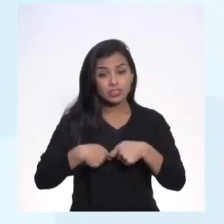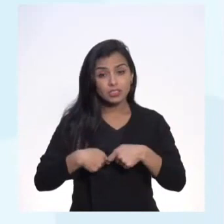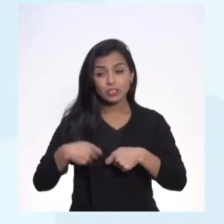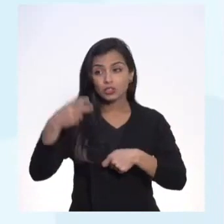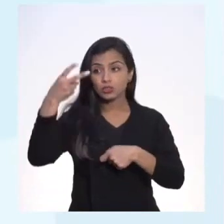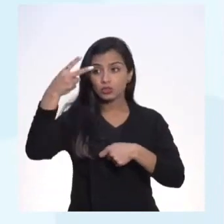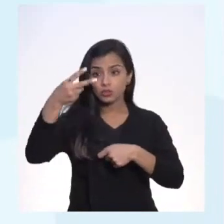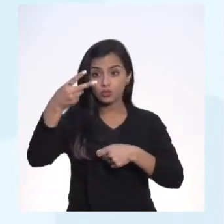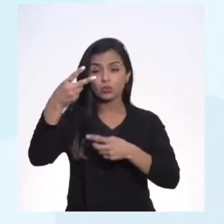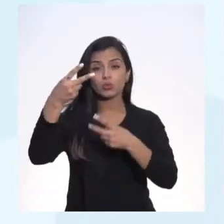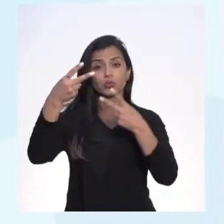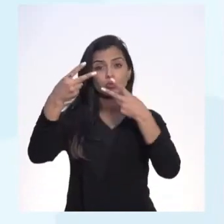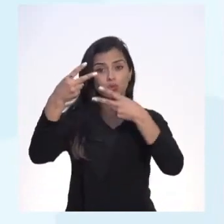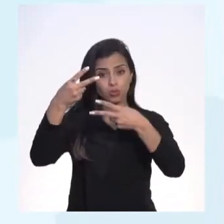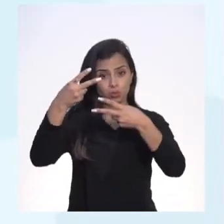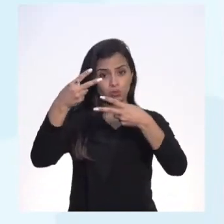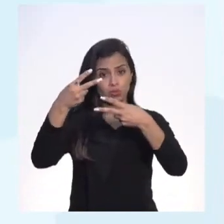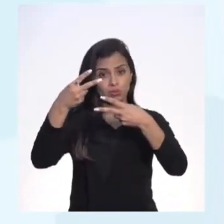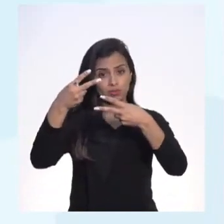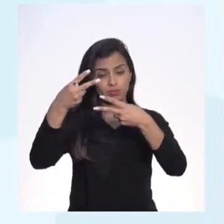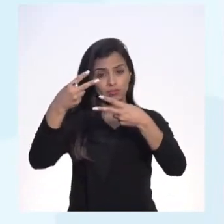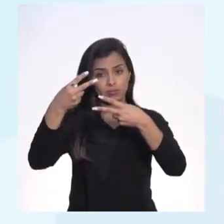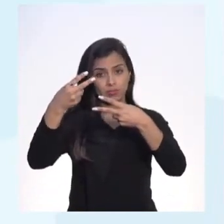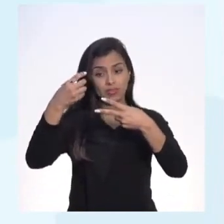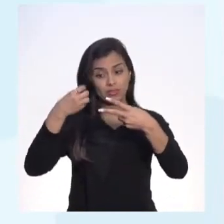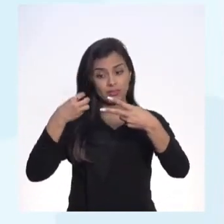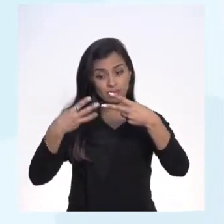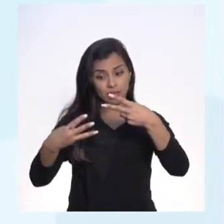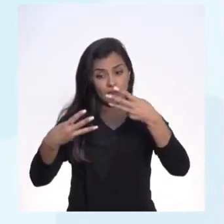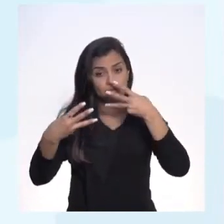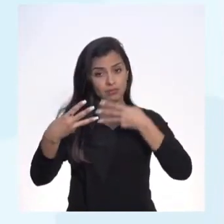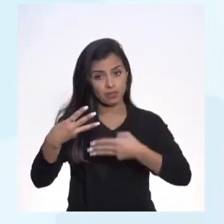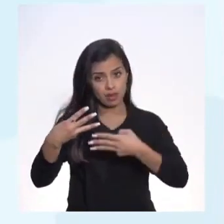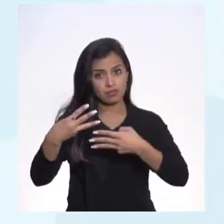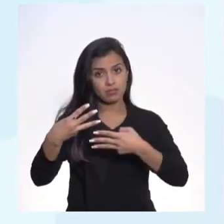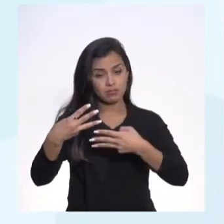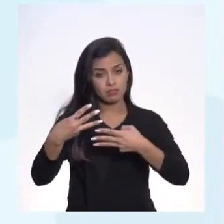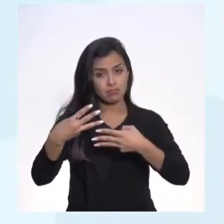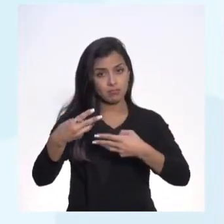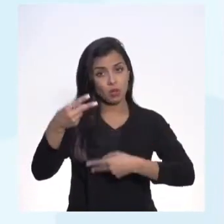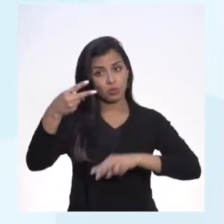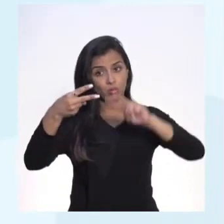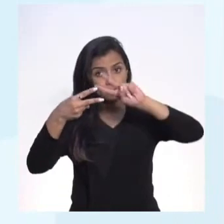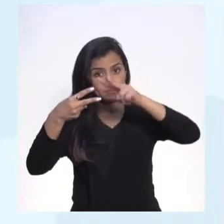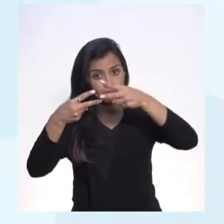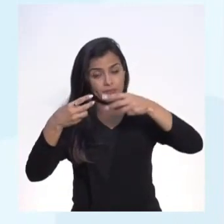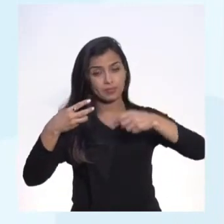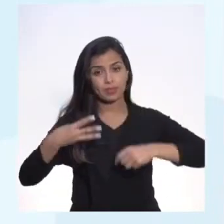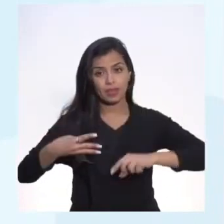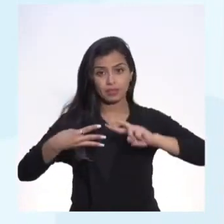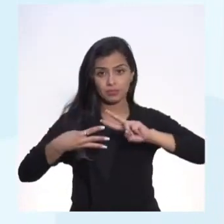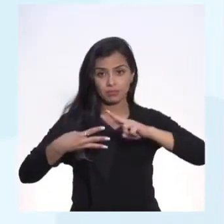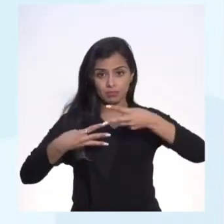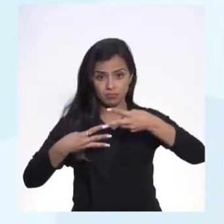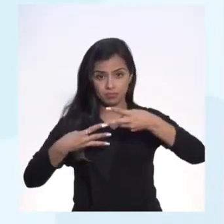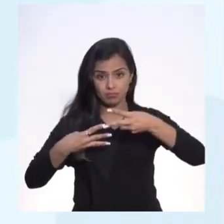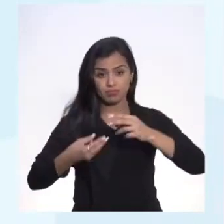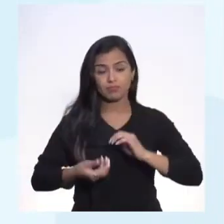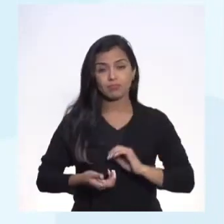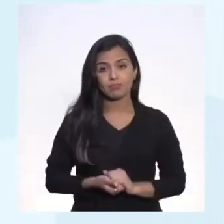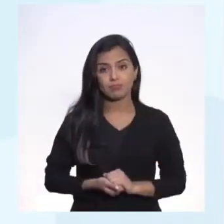ter 2 ao quadrado vezes 3 ao quadrado. Volta na